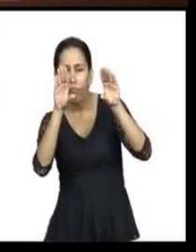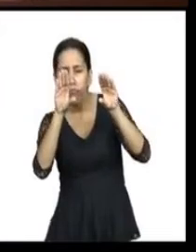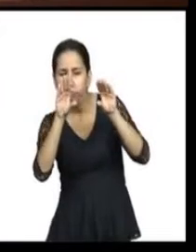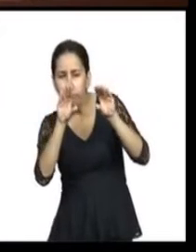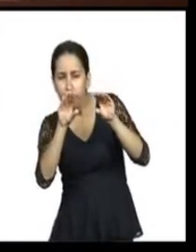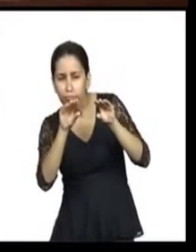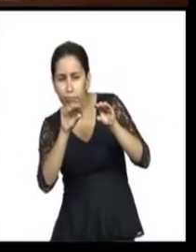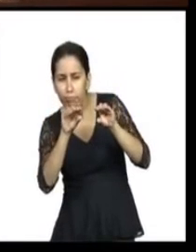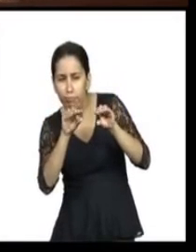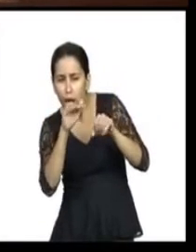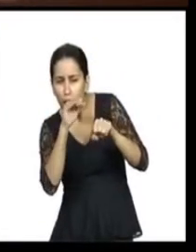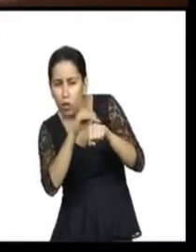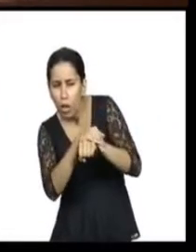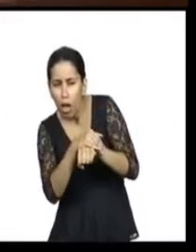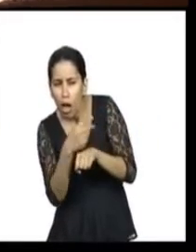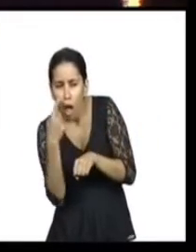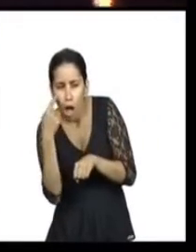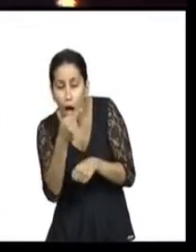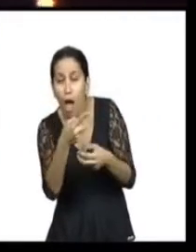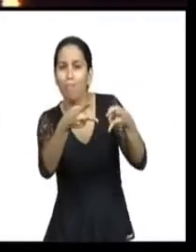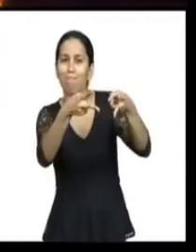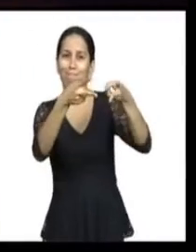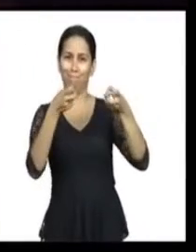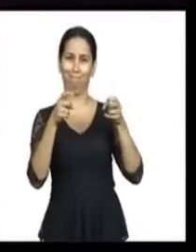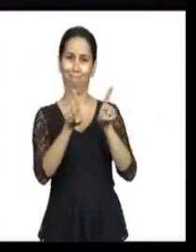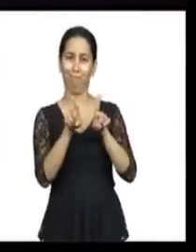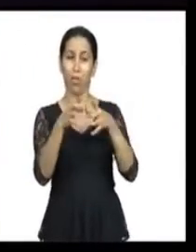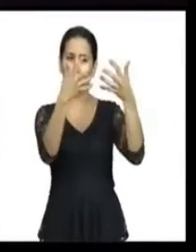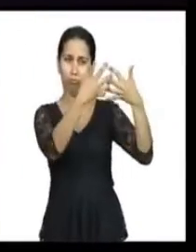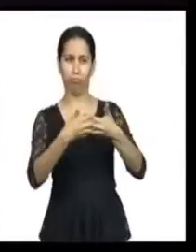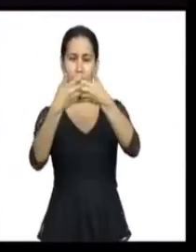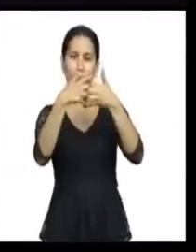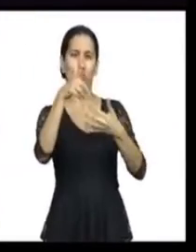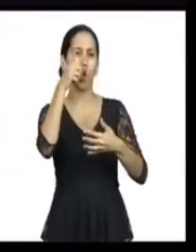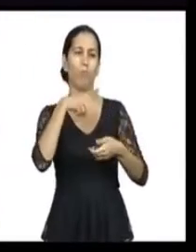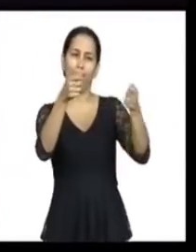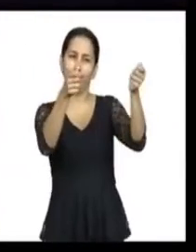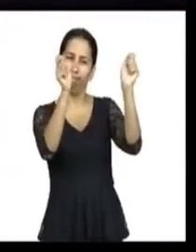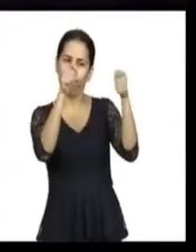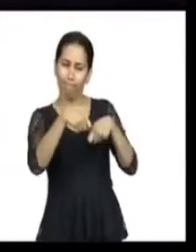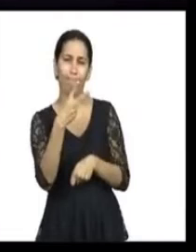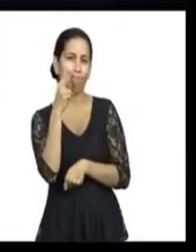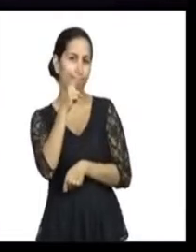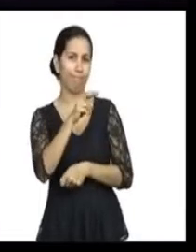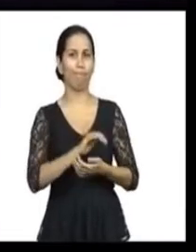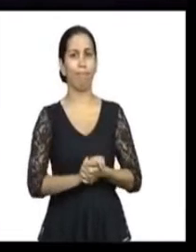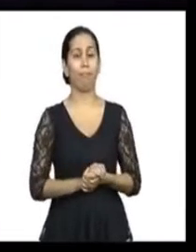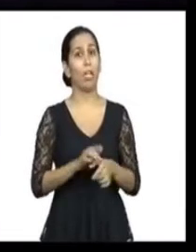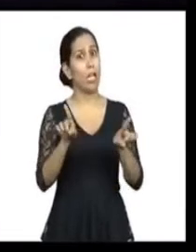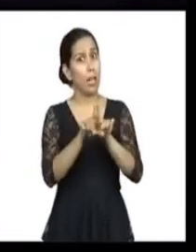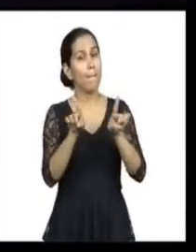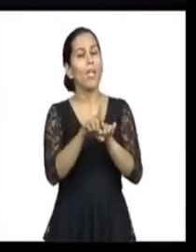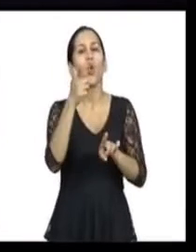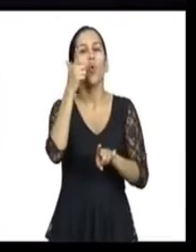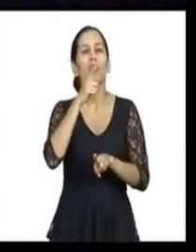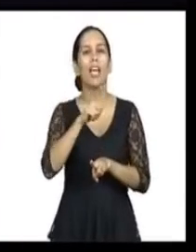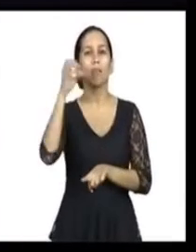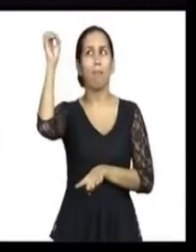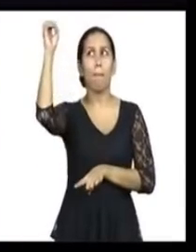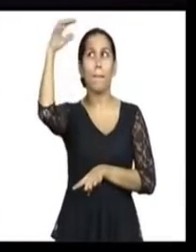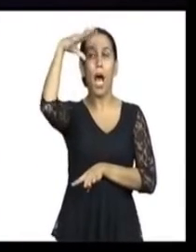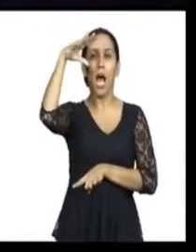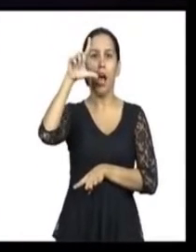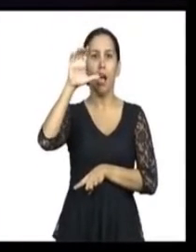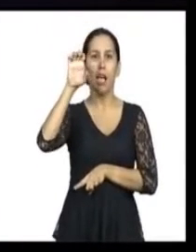fitas refletivas para ficarem mais visíveis. E em alguns casos podem ser colocadas até fitas com lâmpadas LED.